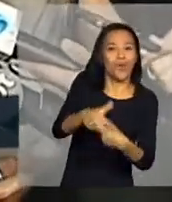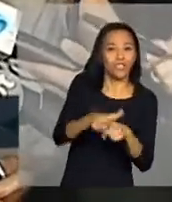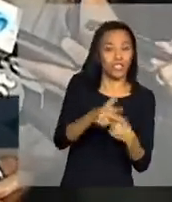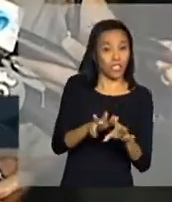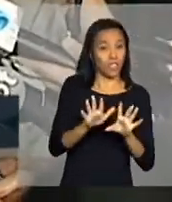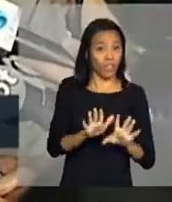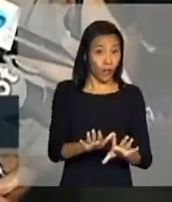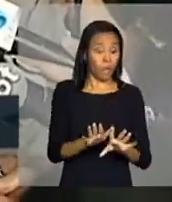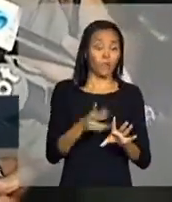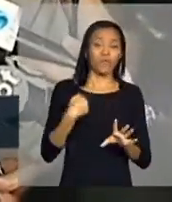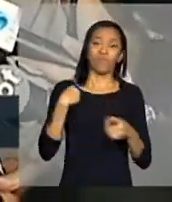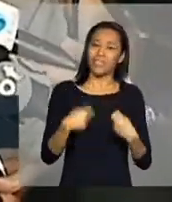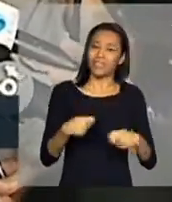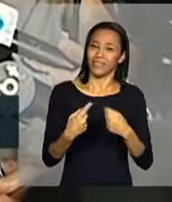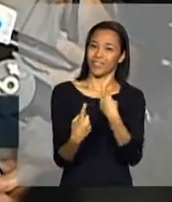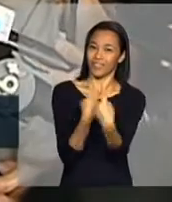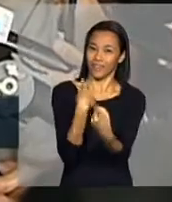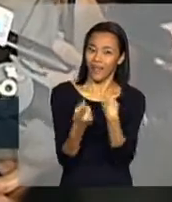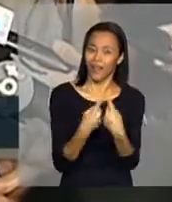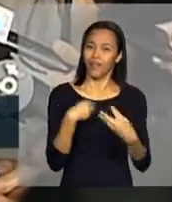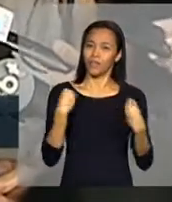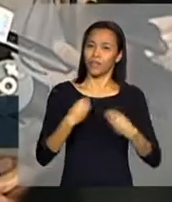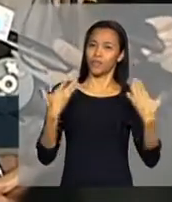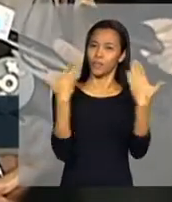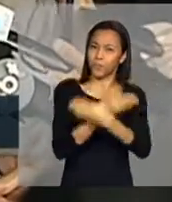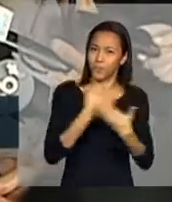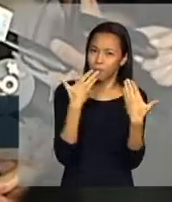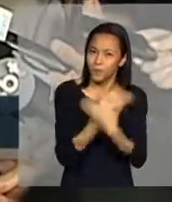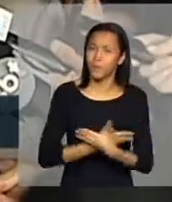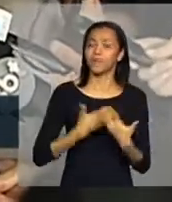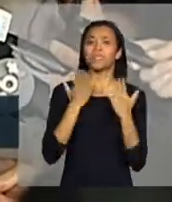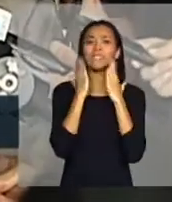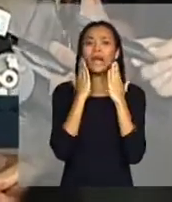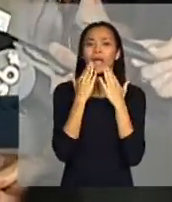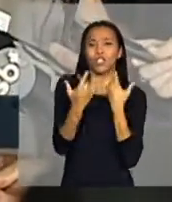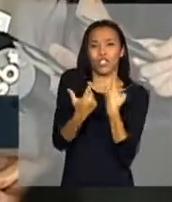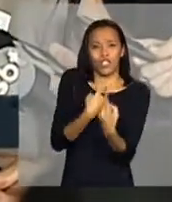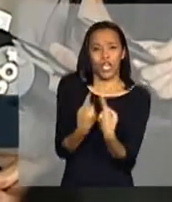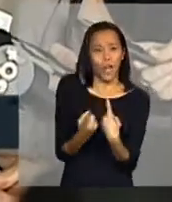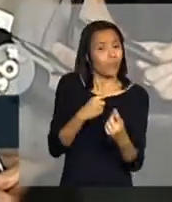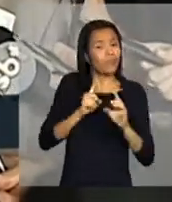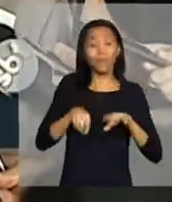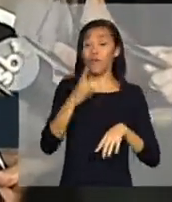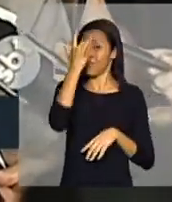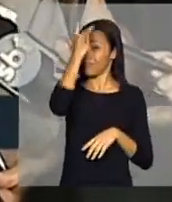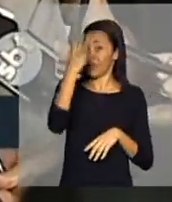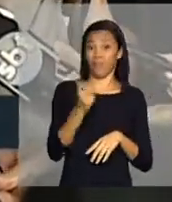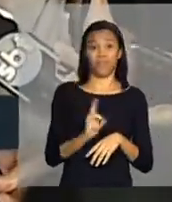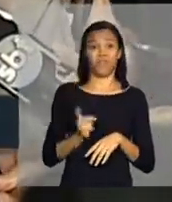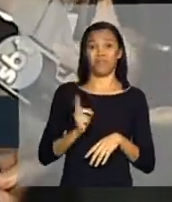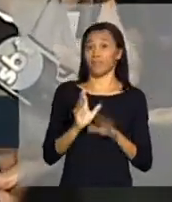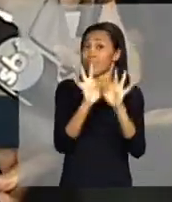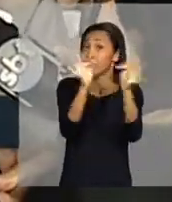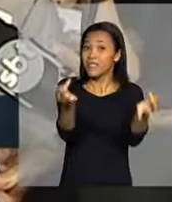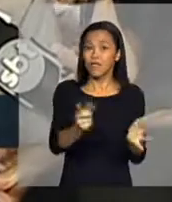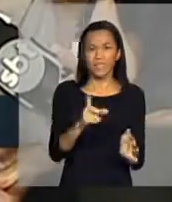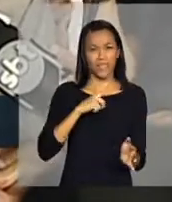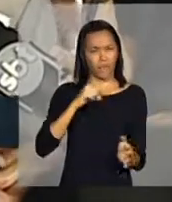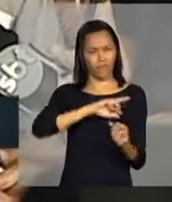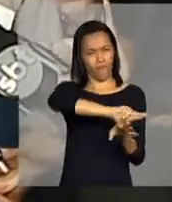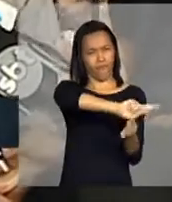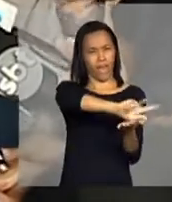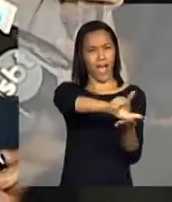disso exige diálogo, exige conciliação e exige, portanto, uma ação do governo que não é simples, porque nós temos muitos interesses